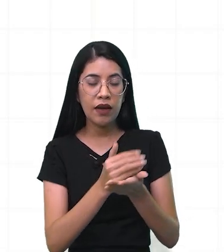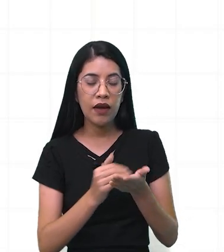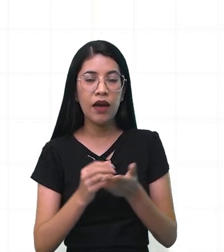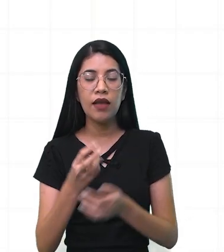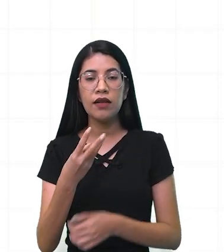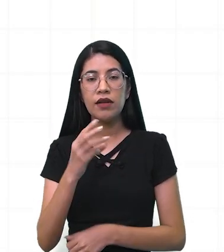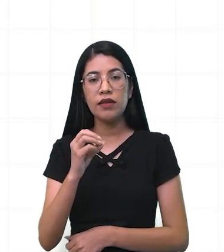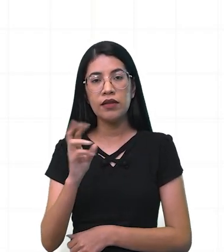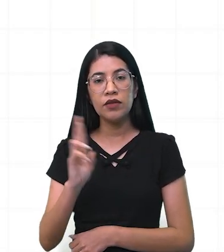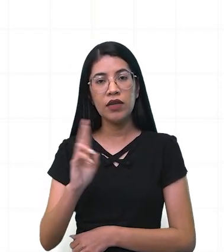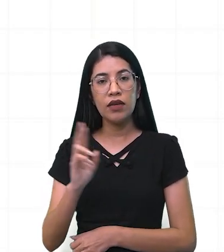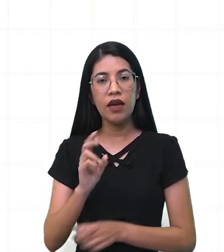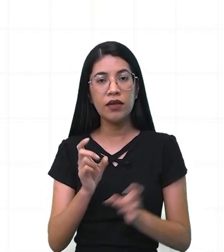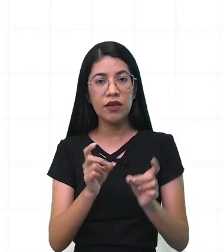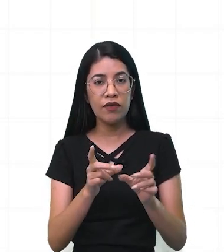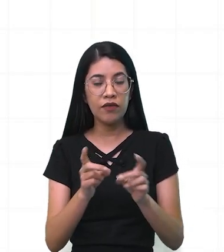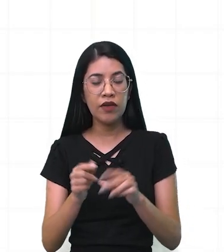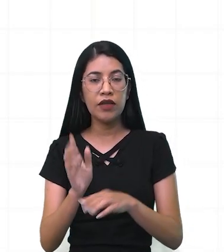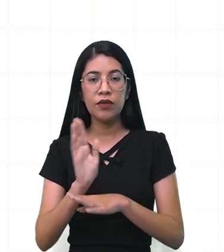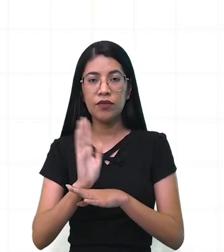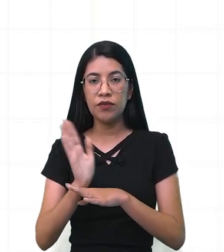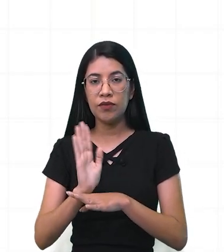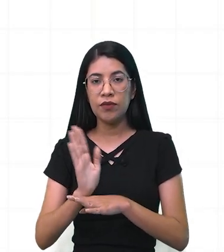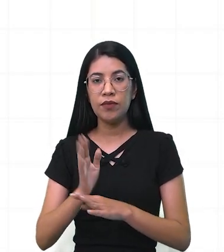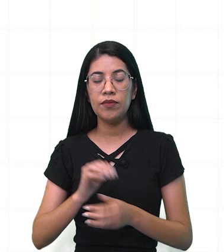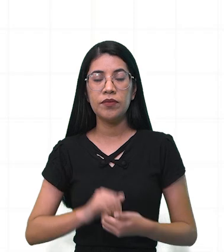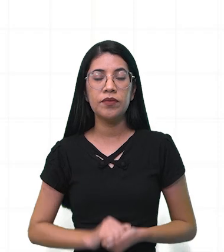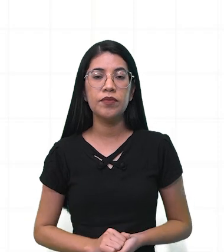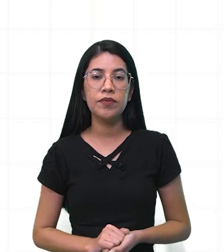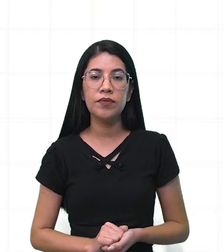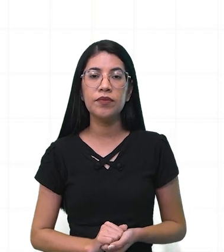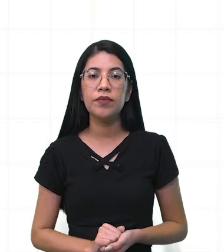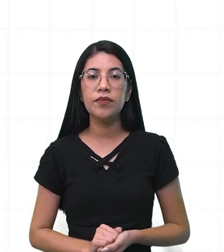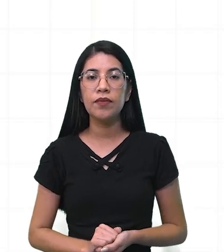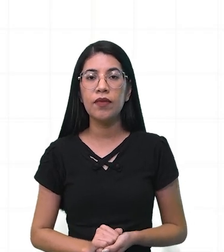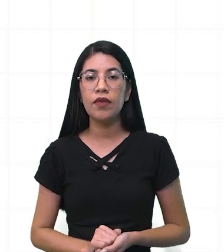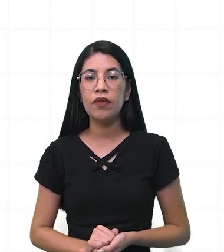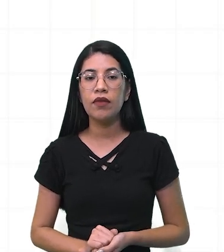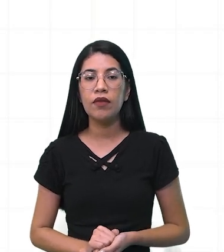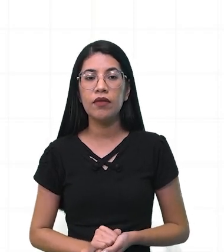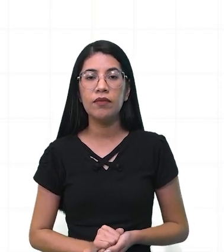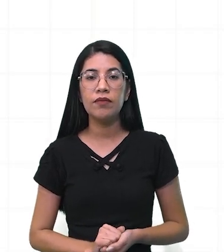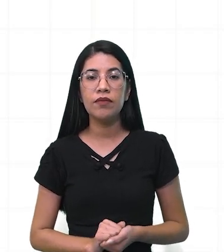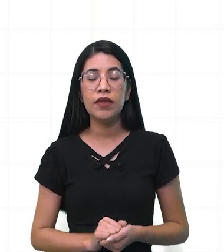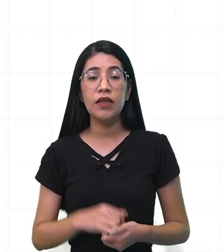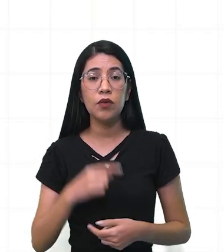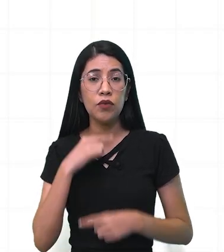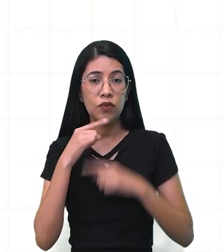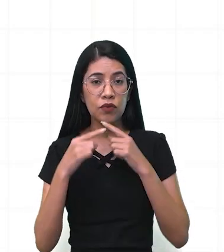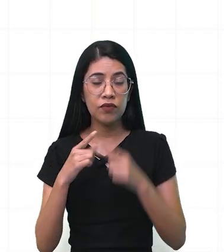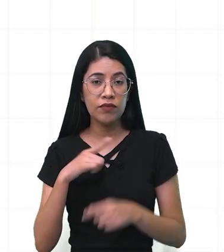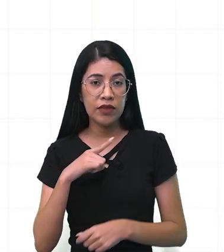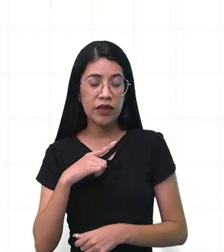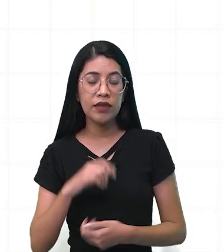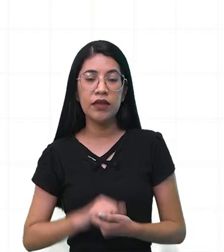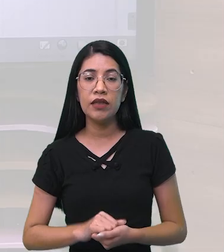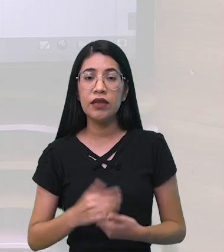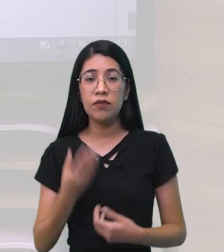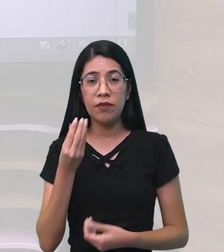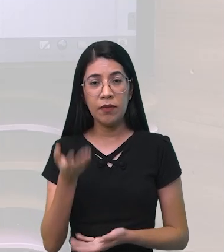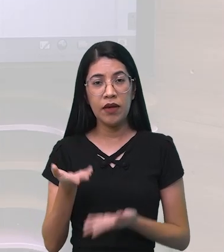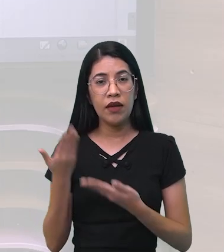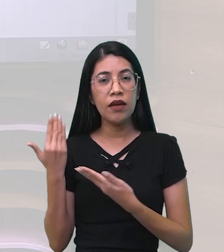R$300 nessa sessão de cinema. Ok? Ficou alguma dúvida? Então, viram aí